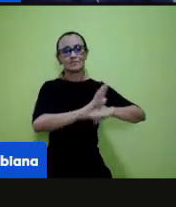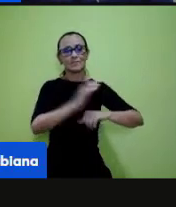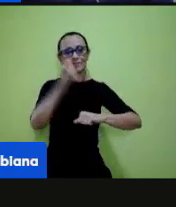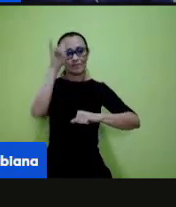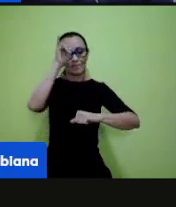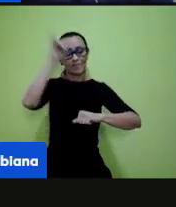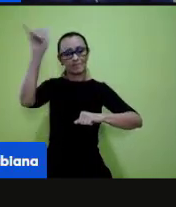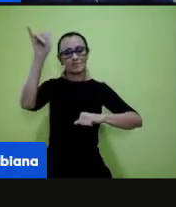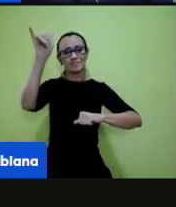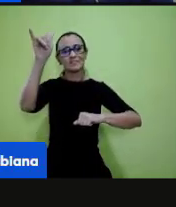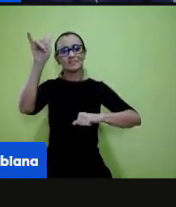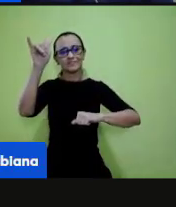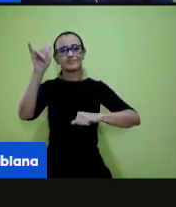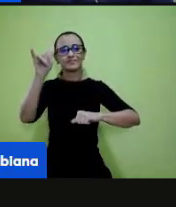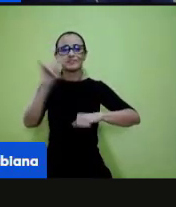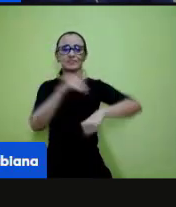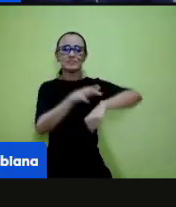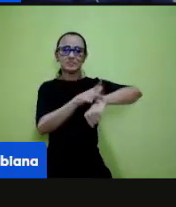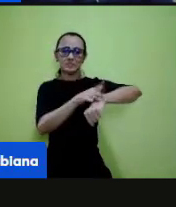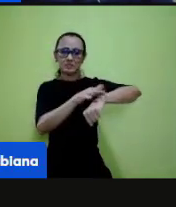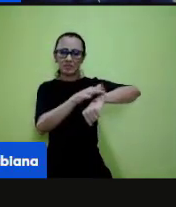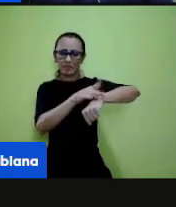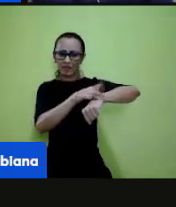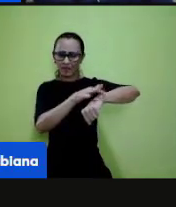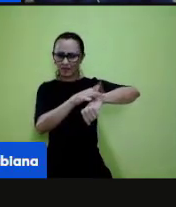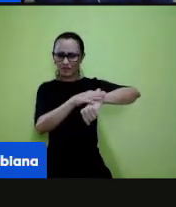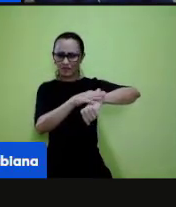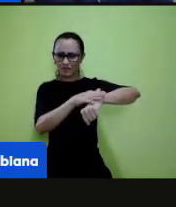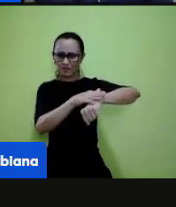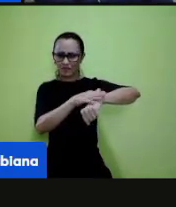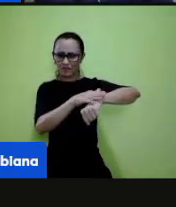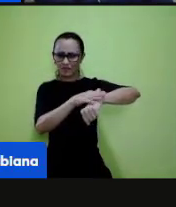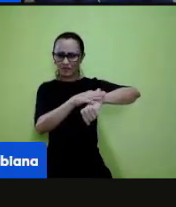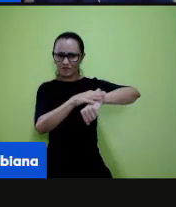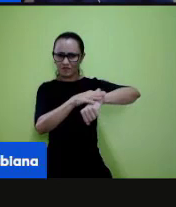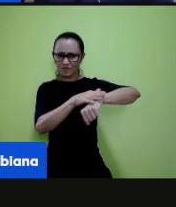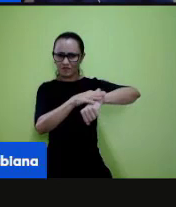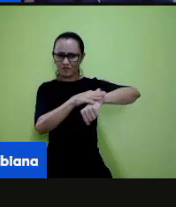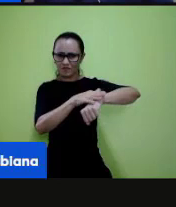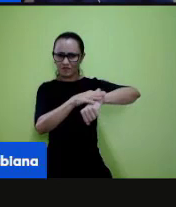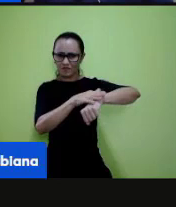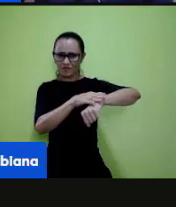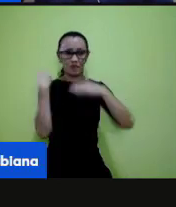vetor, evitar as doenças, evitar óbitos e evitar,